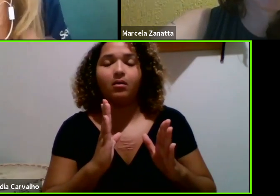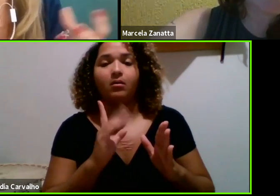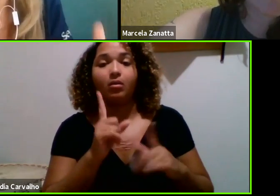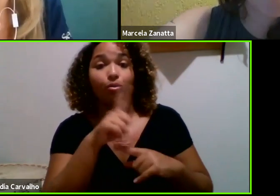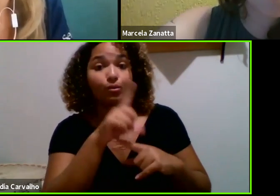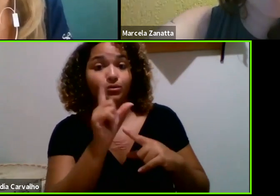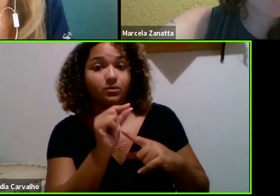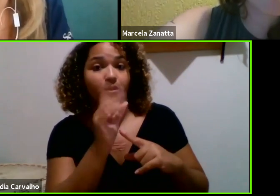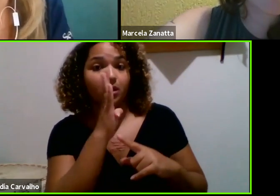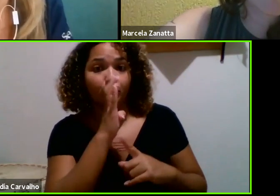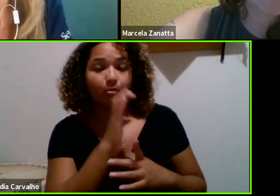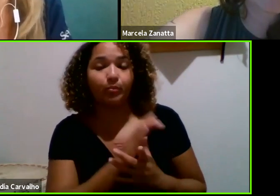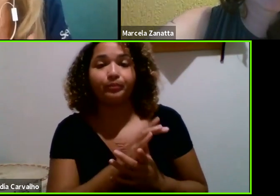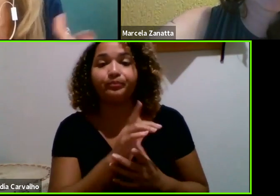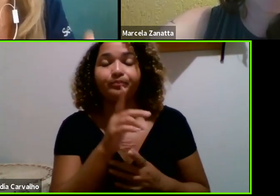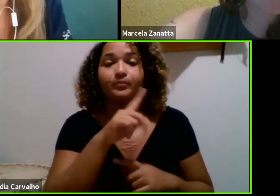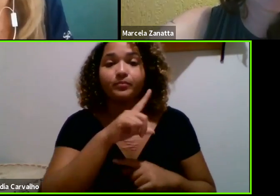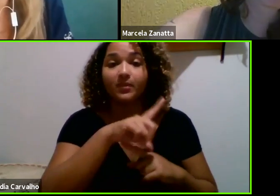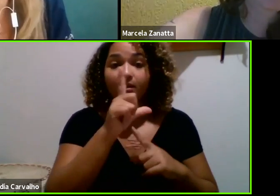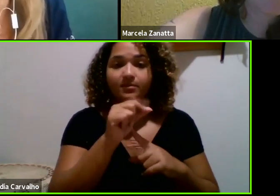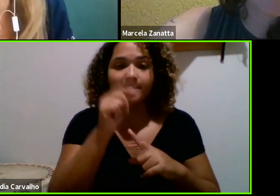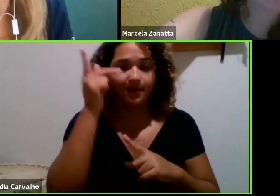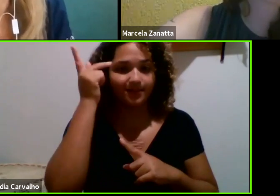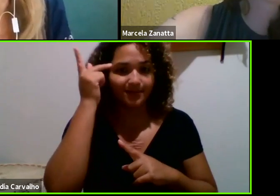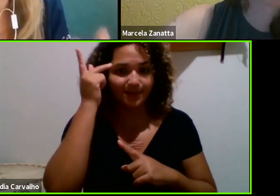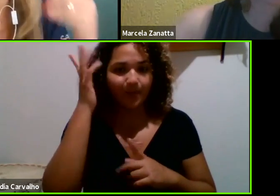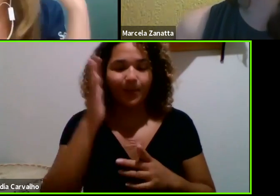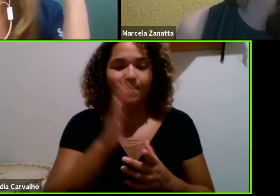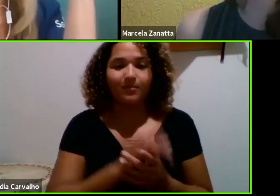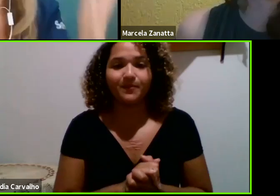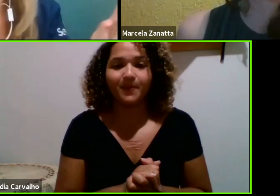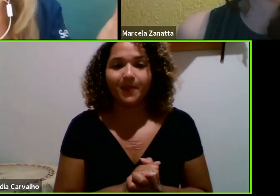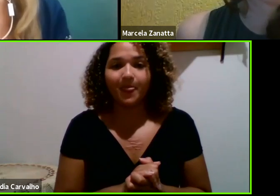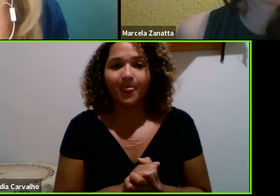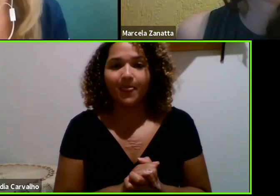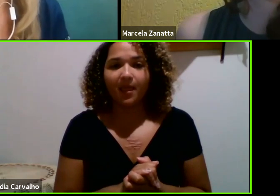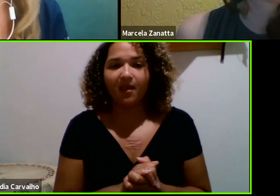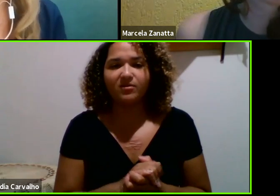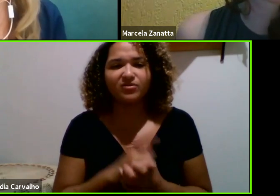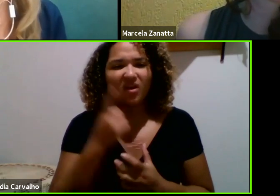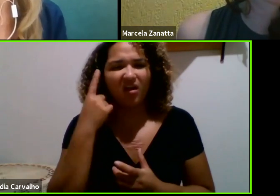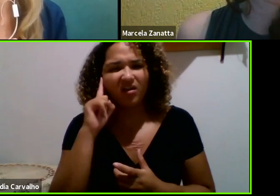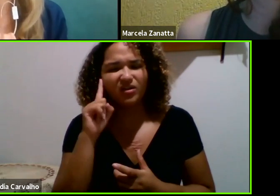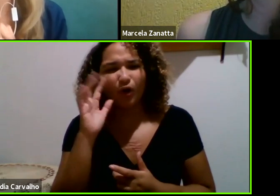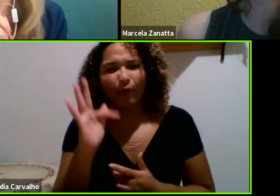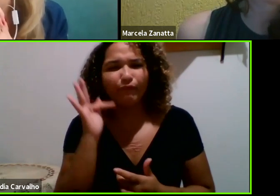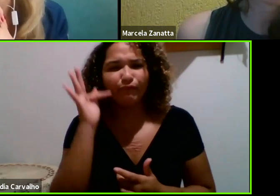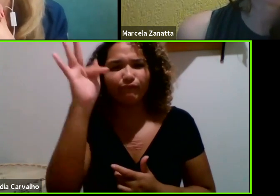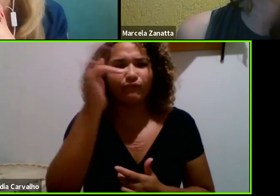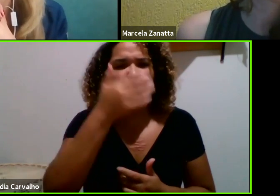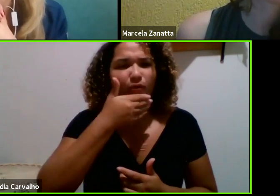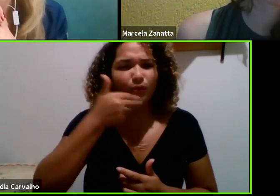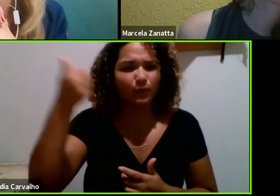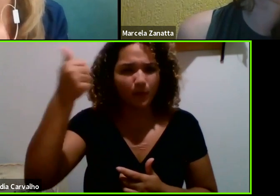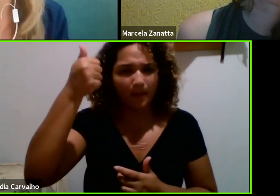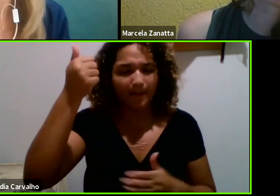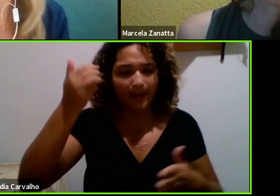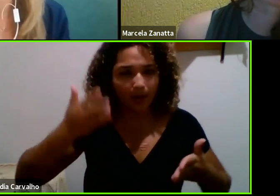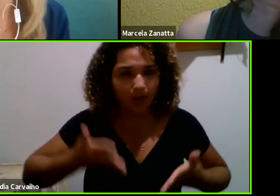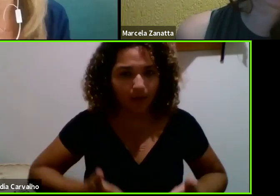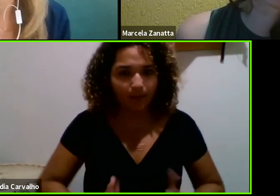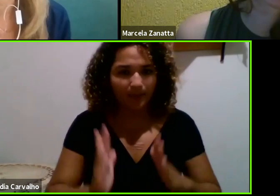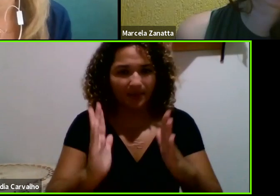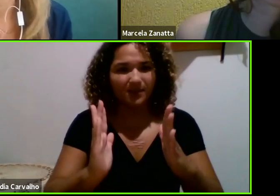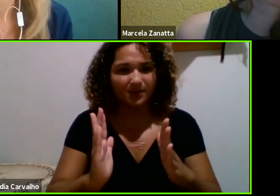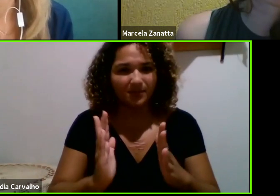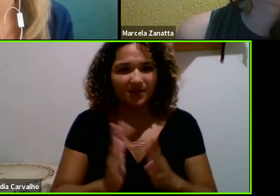ela favorece a mudança do cenário para um futuro melhor para o retrato de parto e nascimento? Você